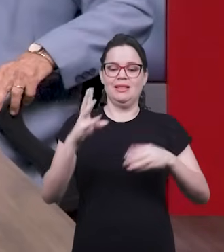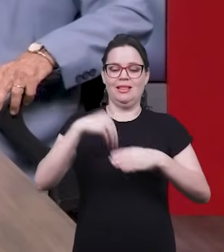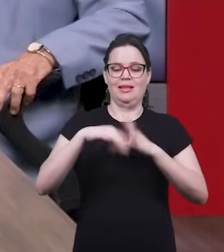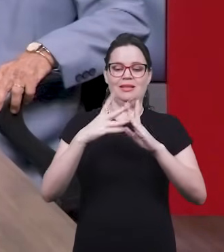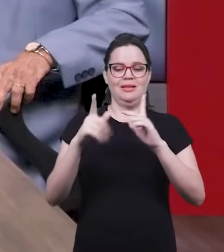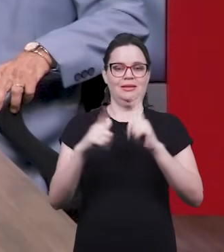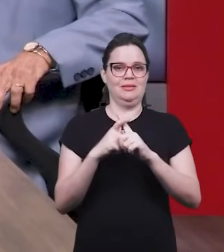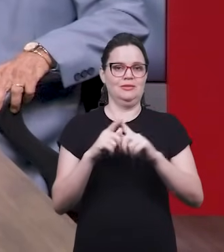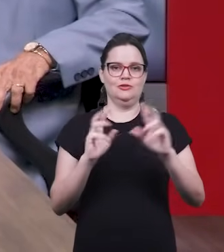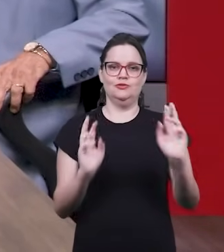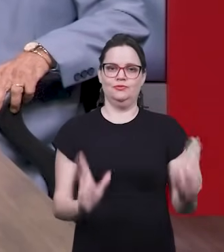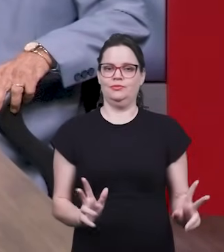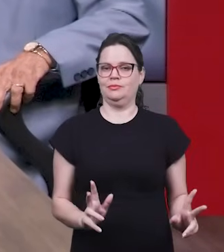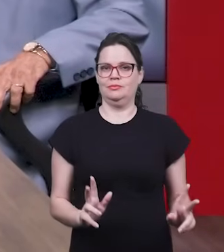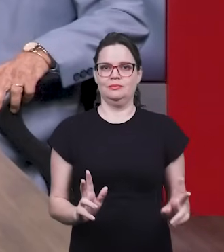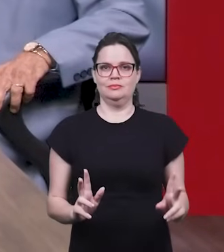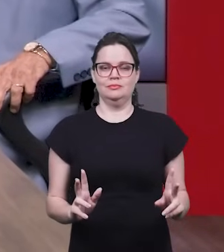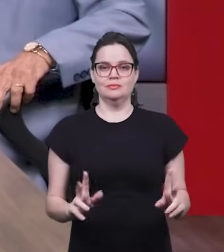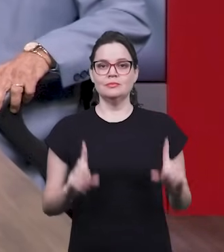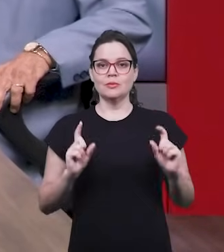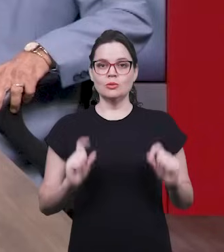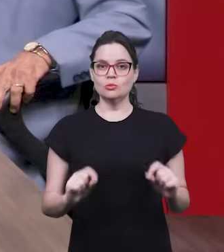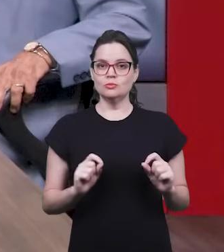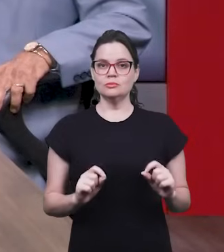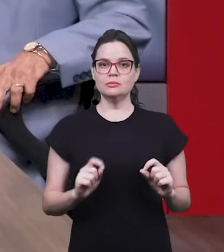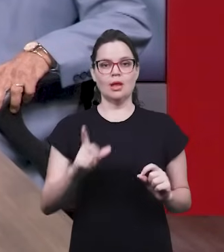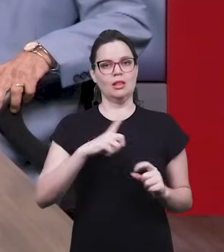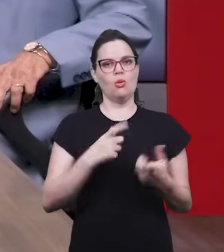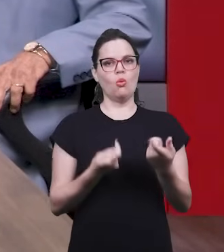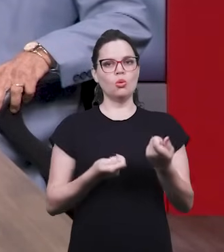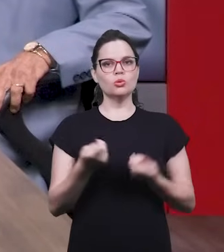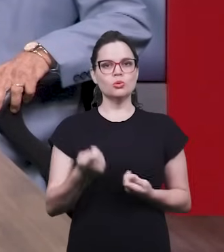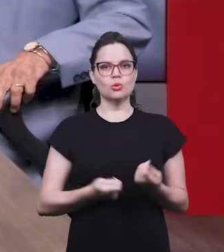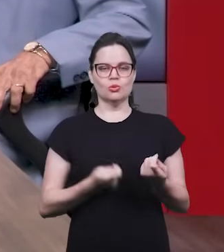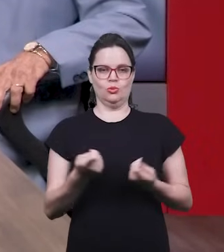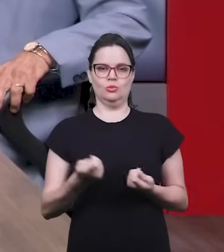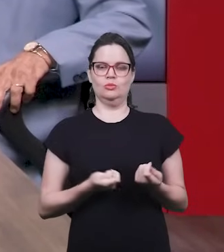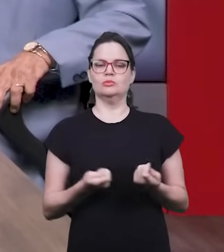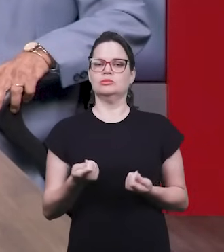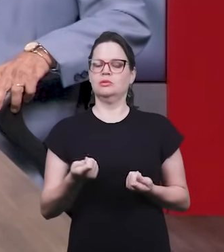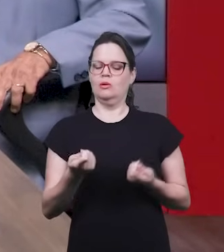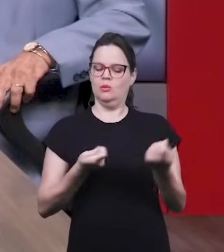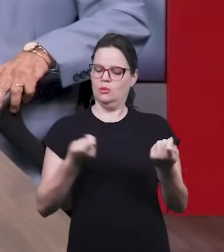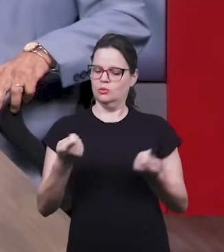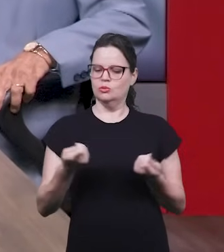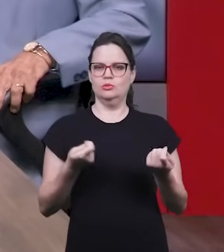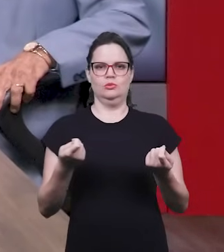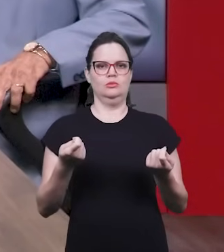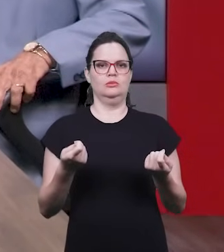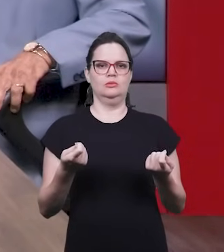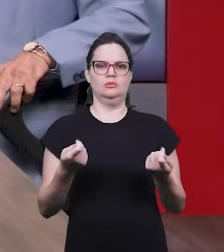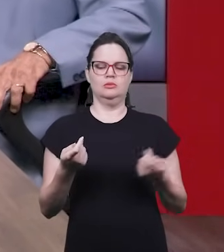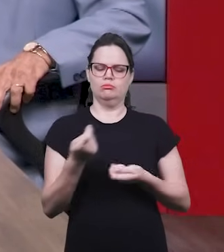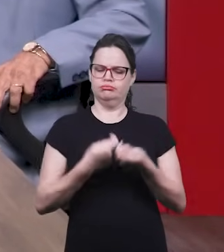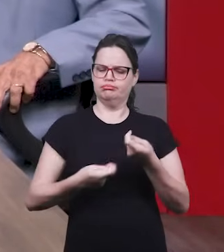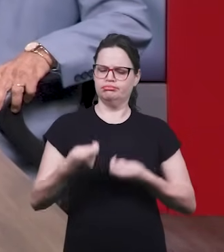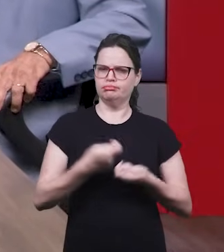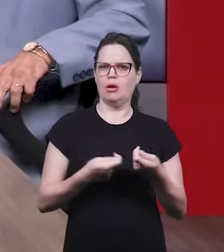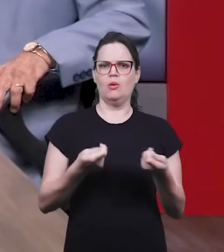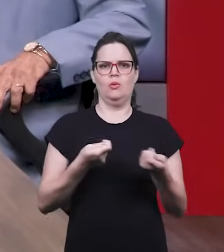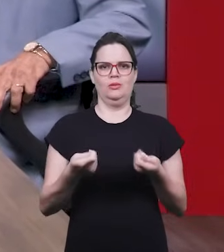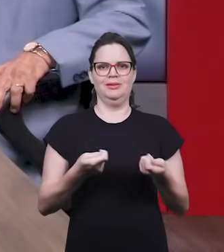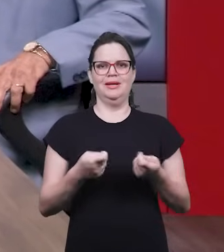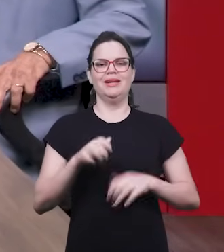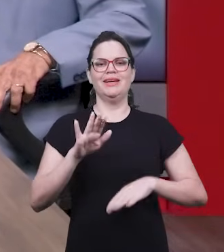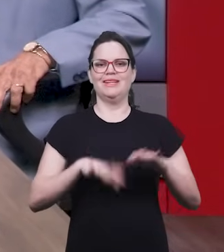na igreja é isso, é manter as coisas sob controle. E isso